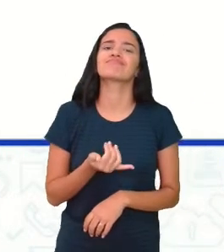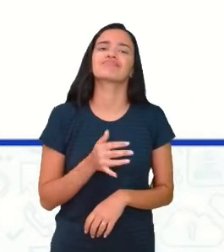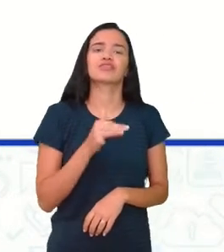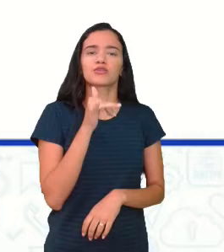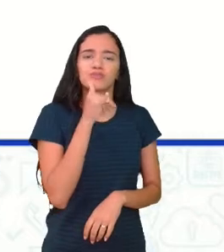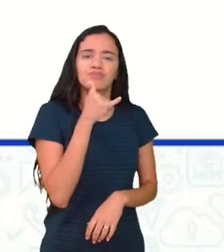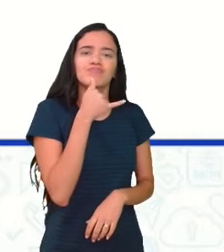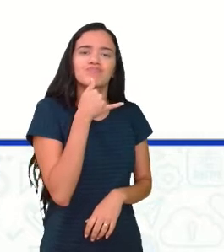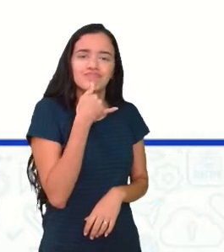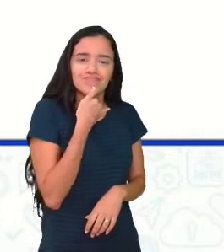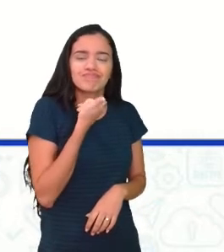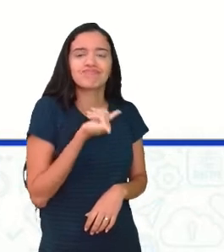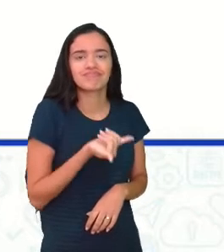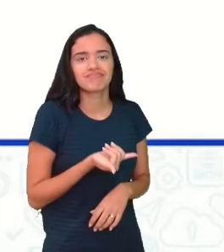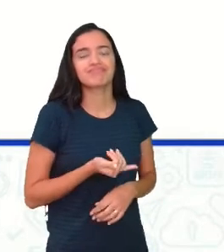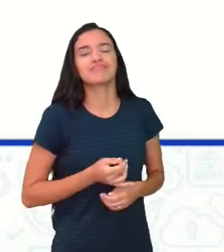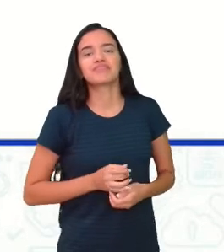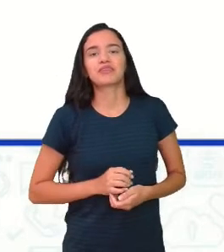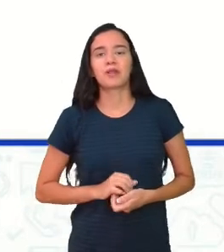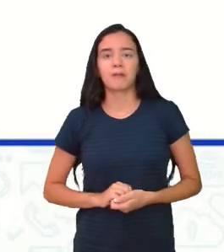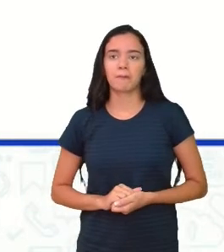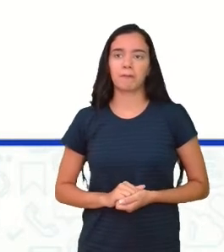pena,